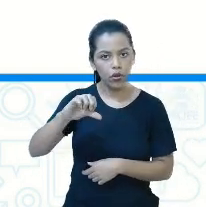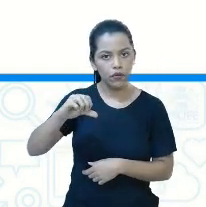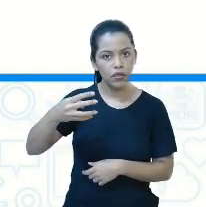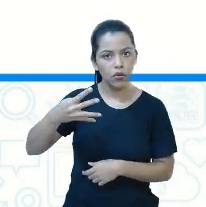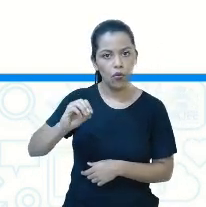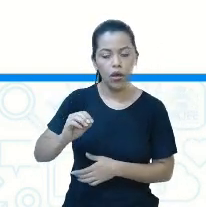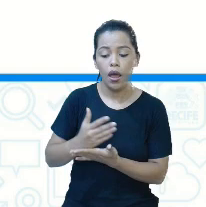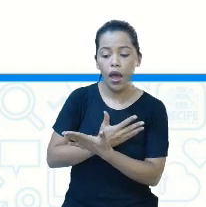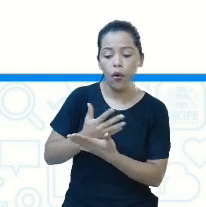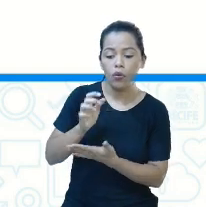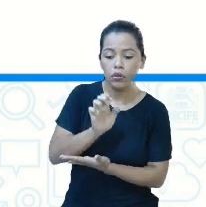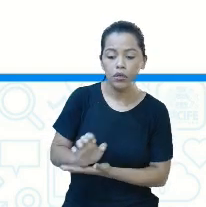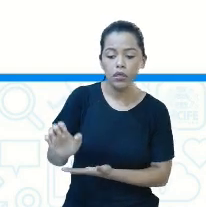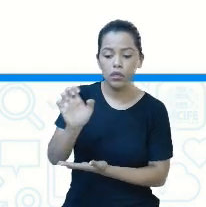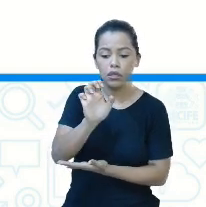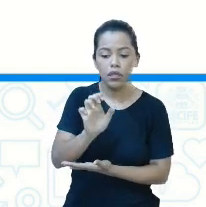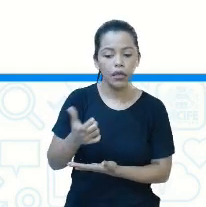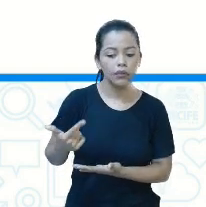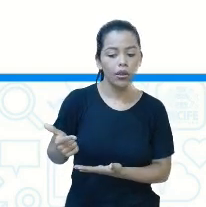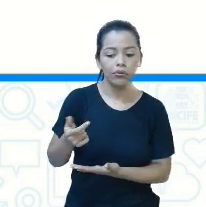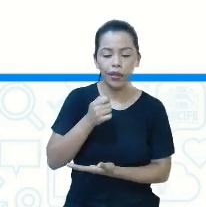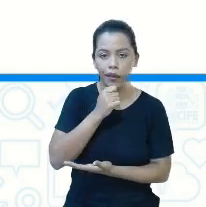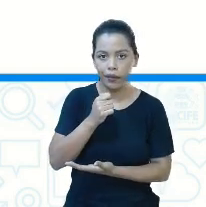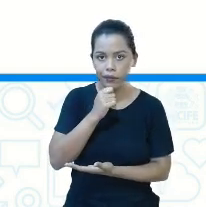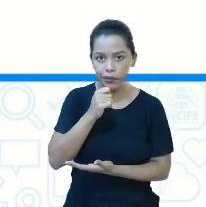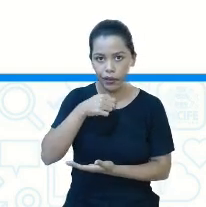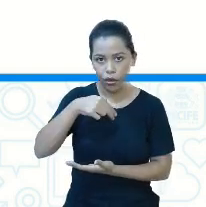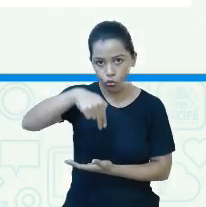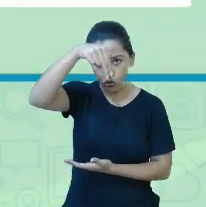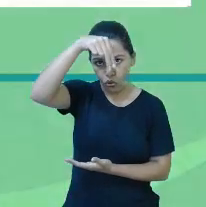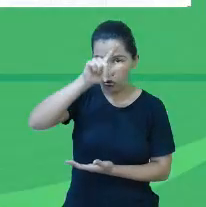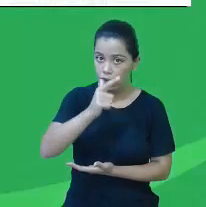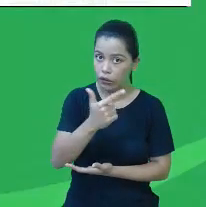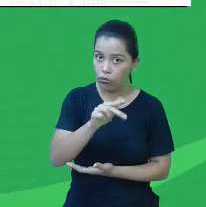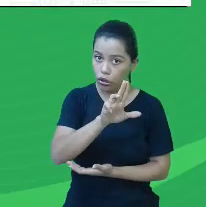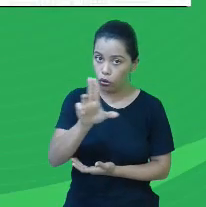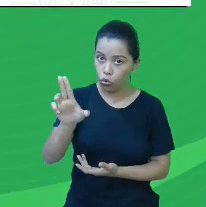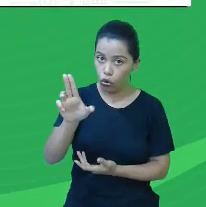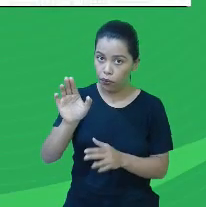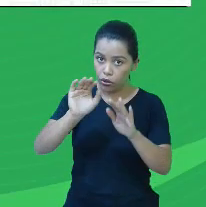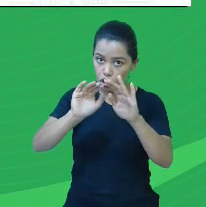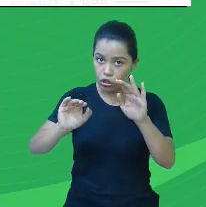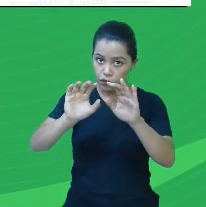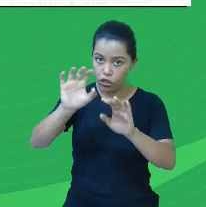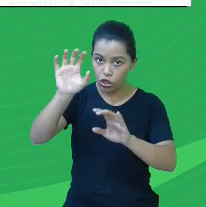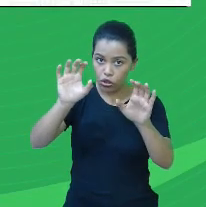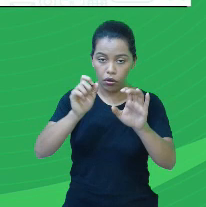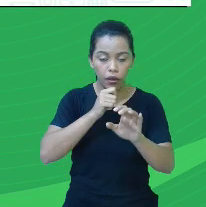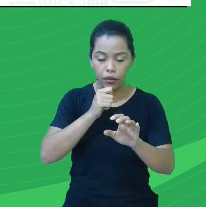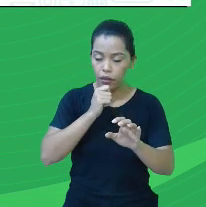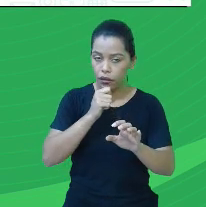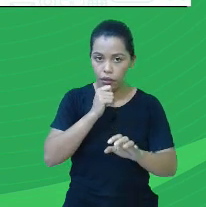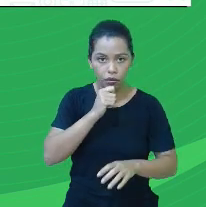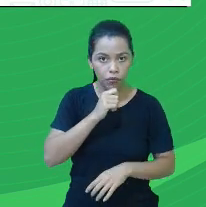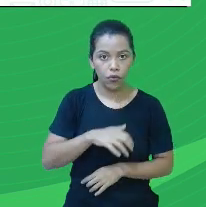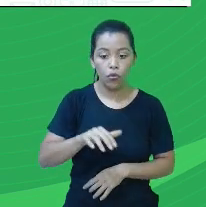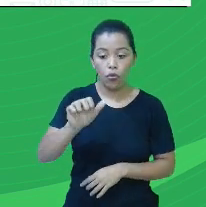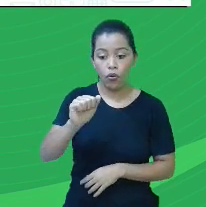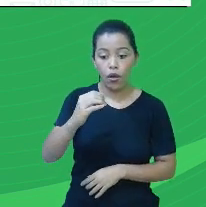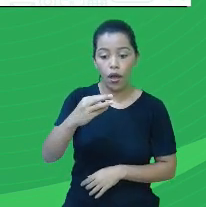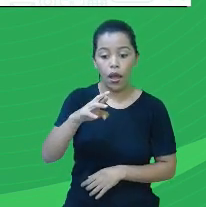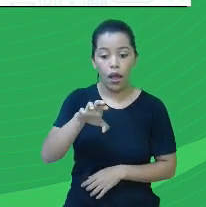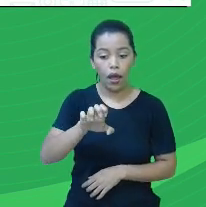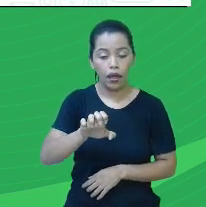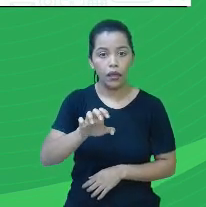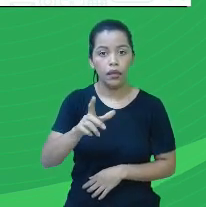1940. Alguns estados não existem na região norte, o nome, né, não tinha sido dividido ainda. O Acre está aí com o nome